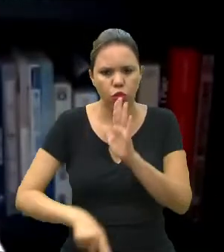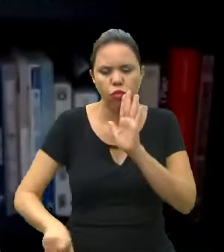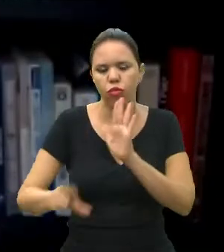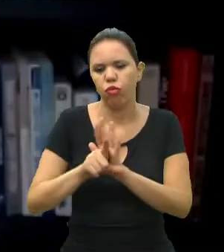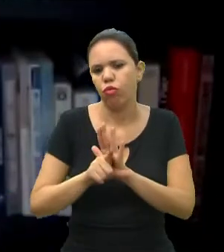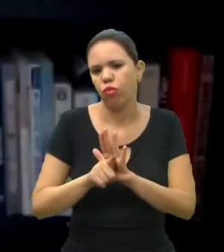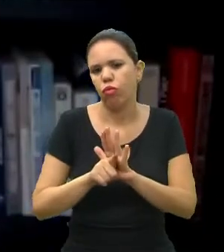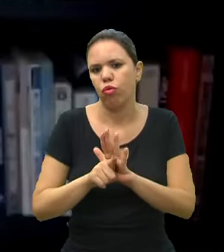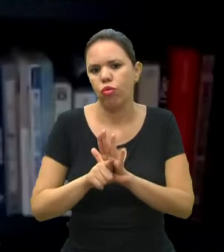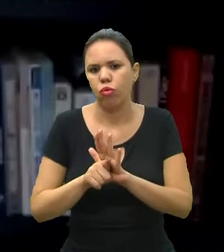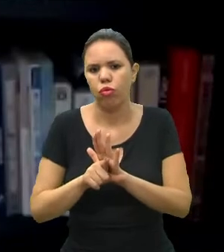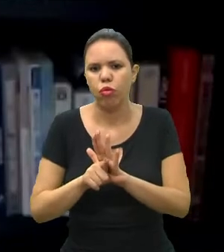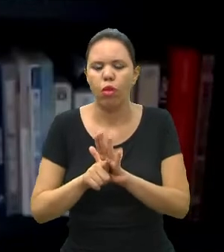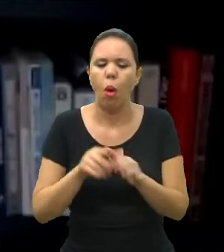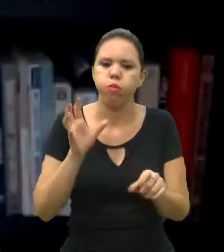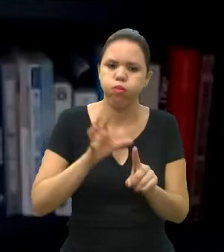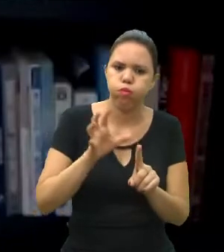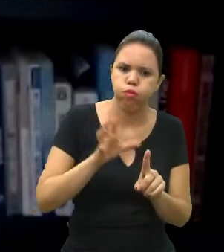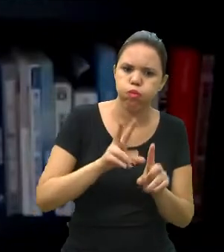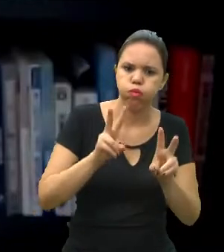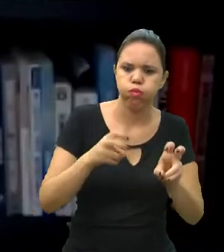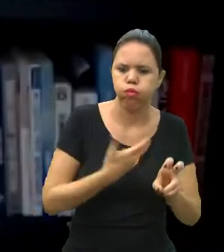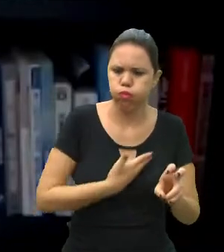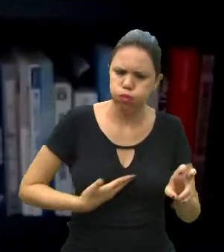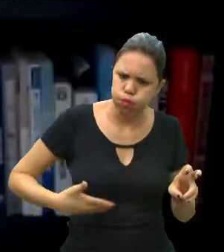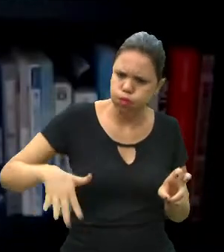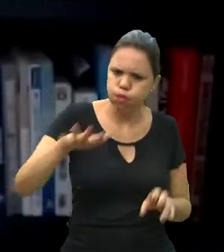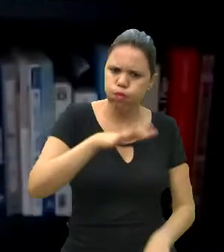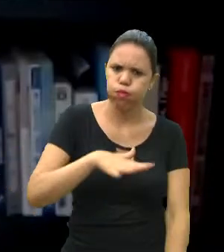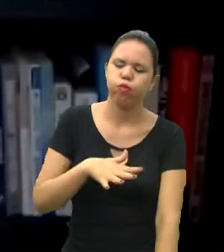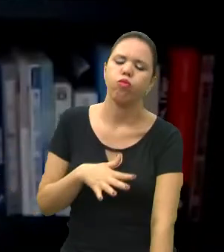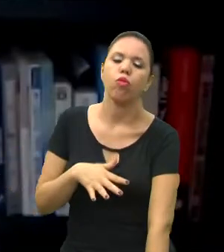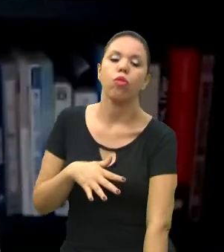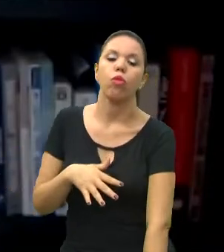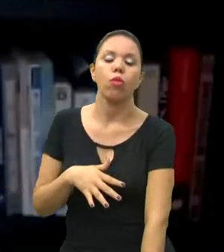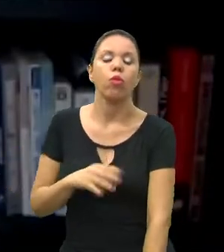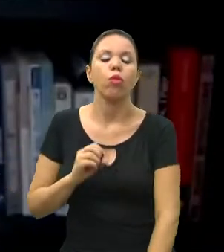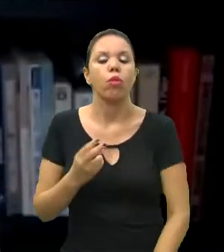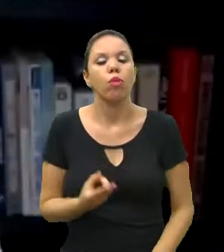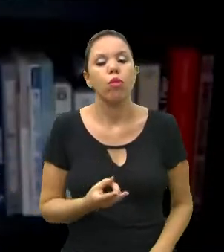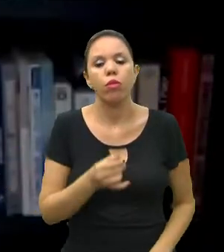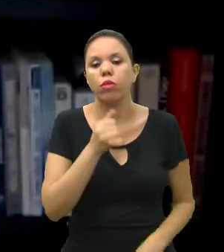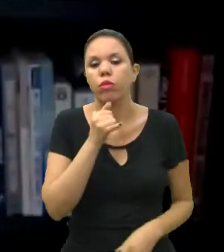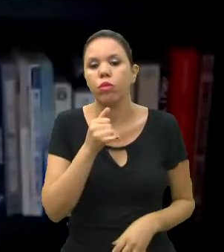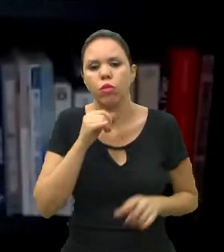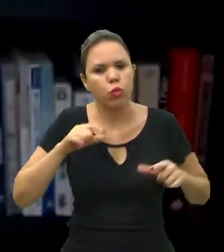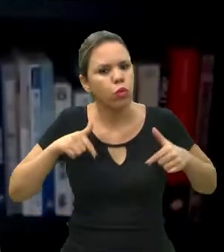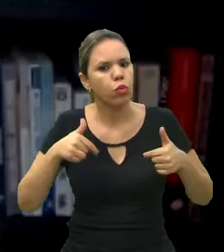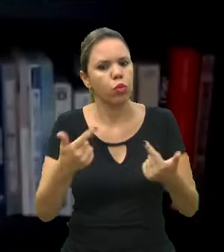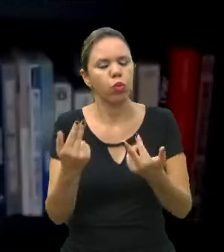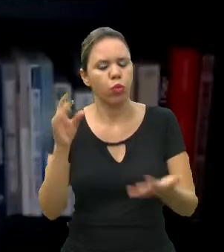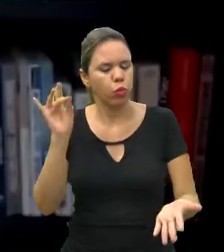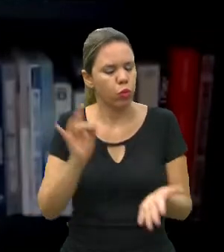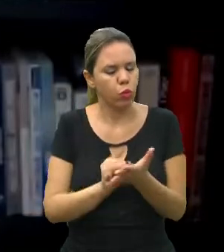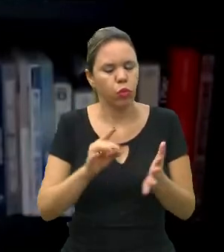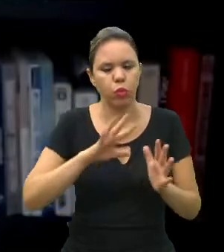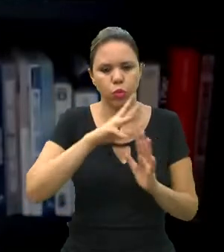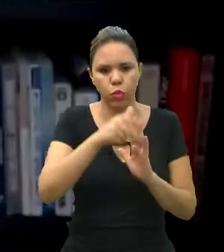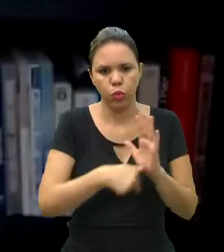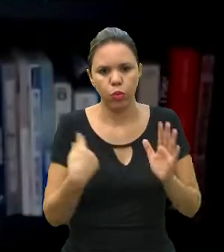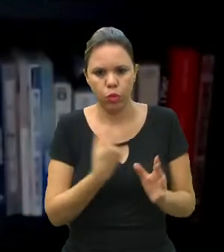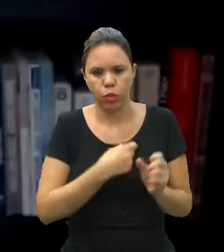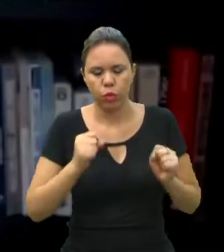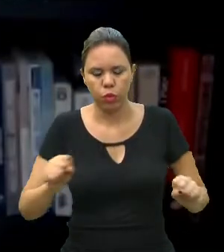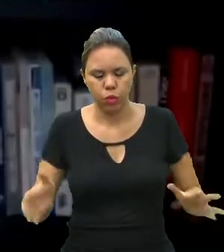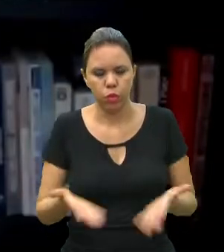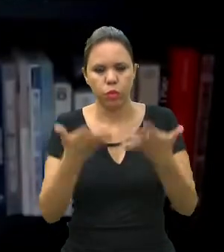iniciativa de projeto de lei, seja por meio de pressão em relação aos nossos governantes, seja por meio de atuação concreta na área ambiental,